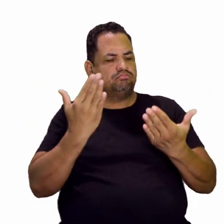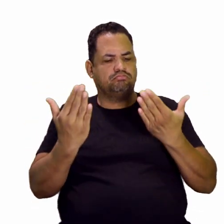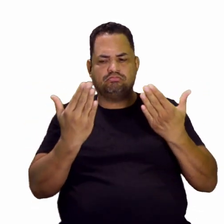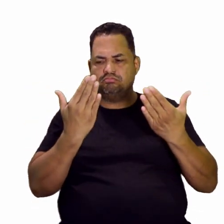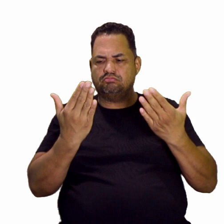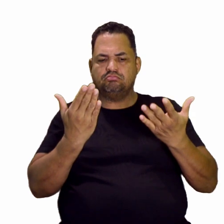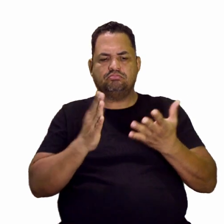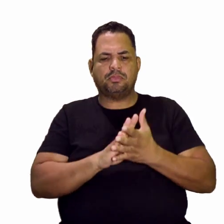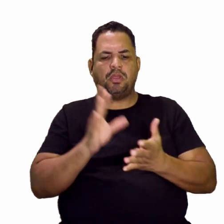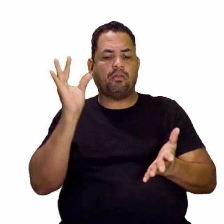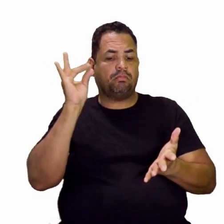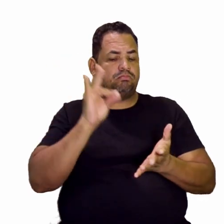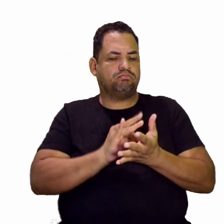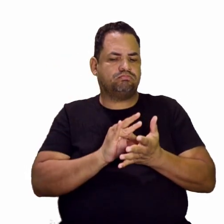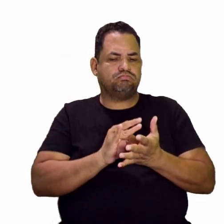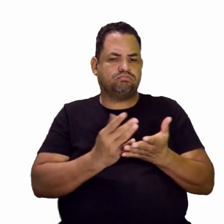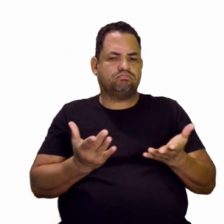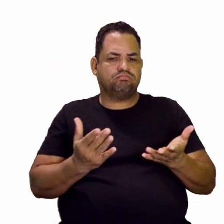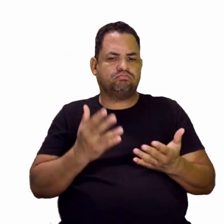isso, de alguma forma,